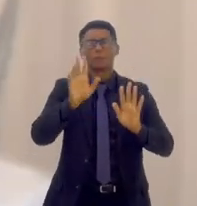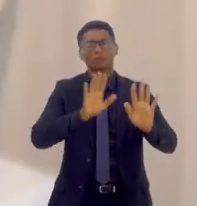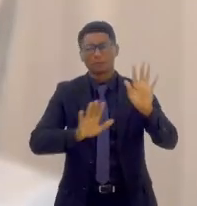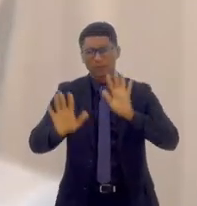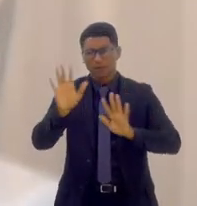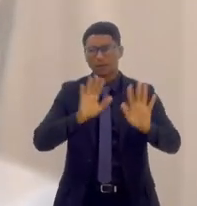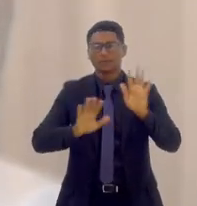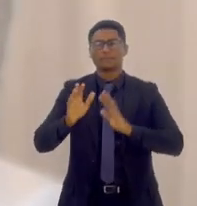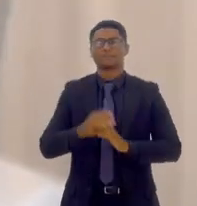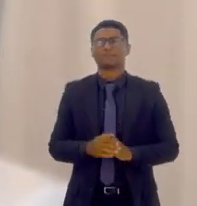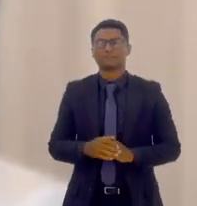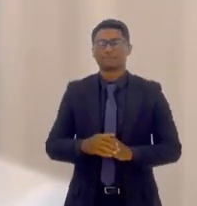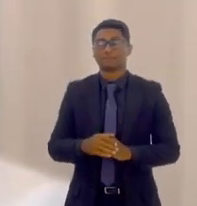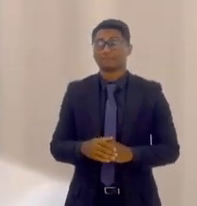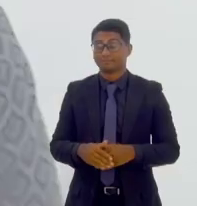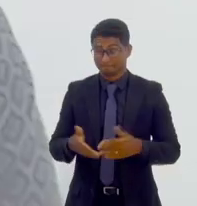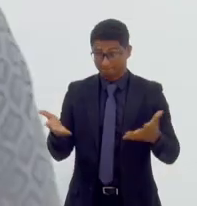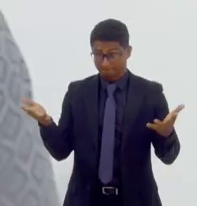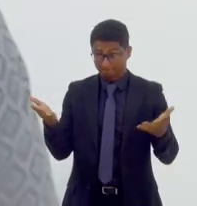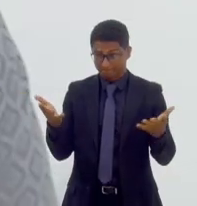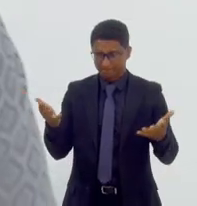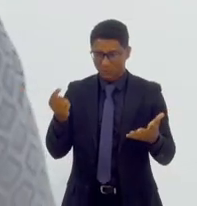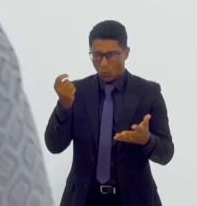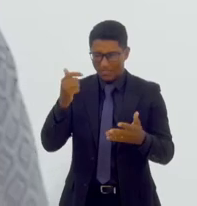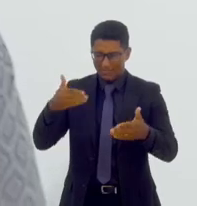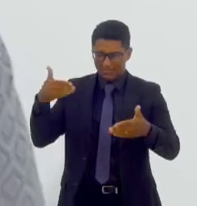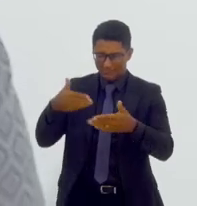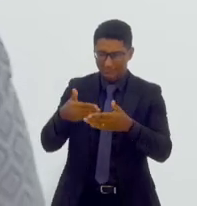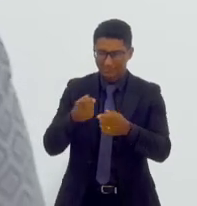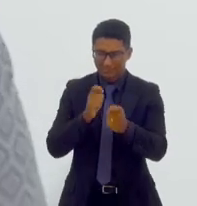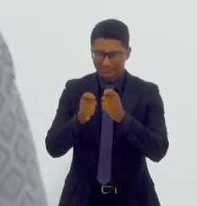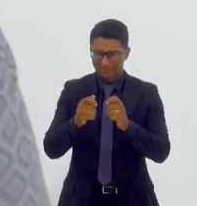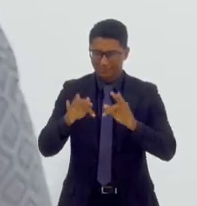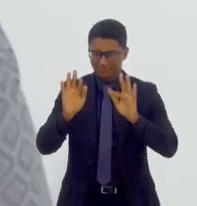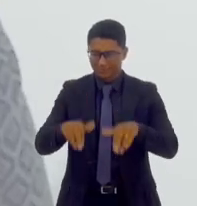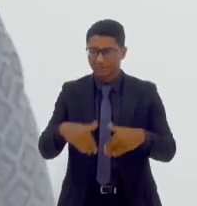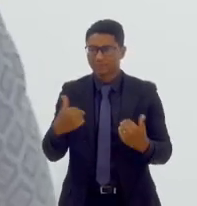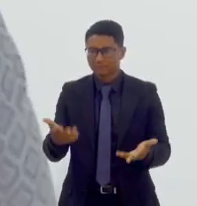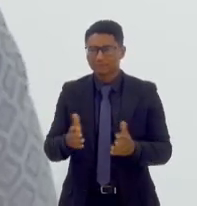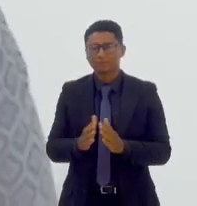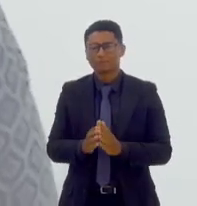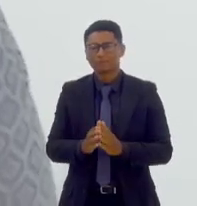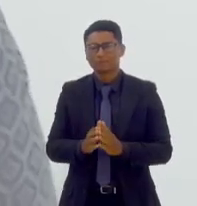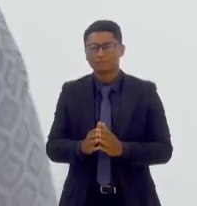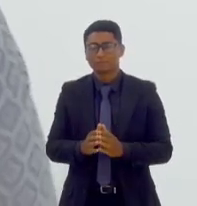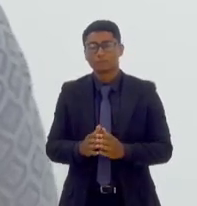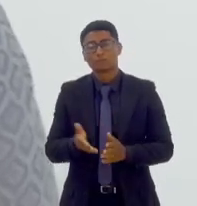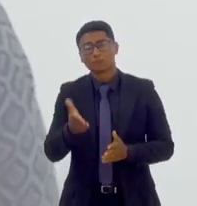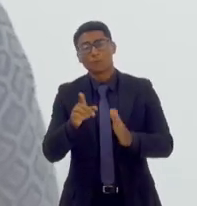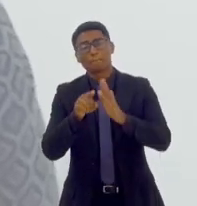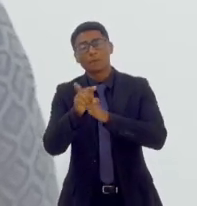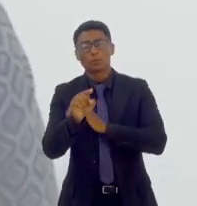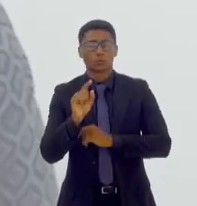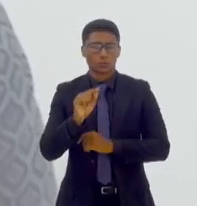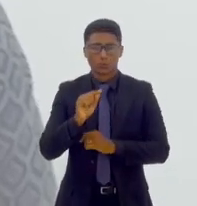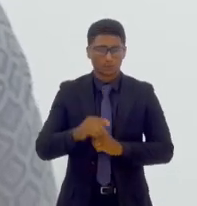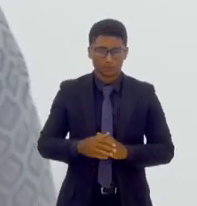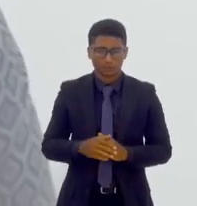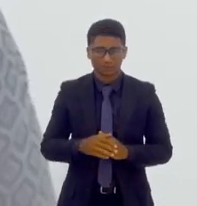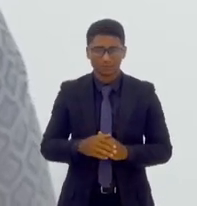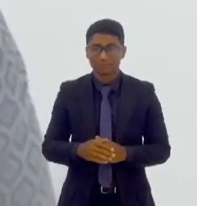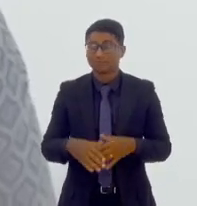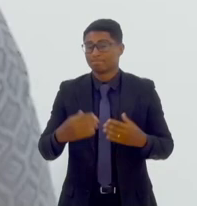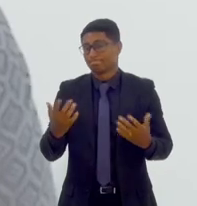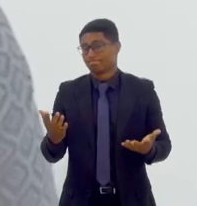ponderadas e muito cuidadosas. Presidente, para fechar essa nossa entrevista, esse nosso encontro, né, a